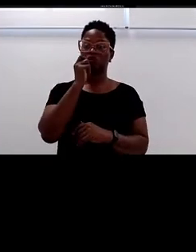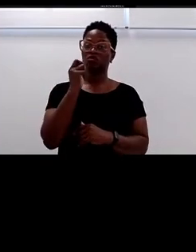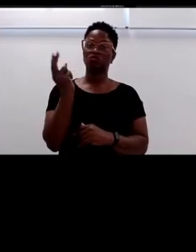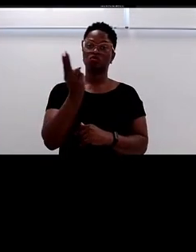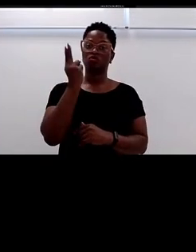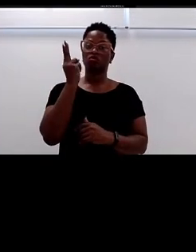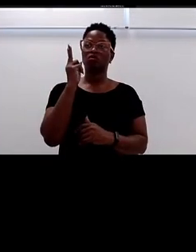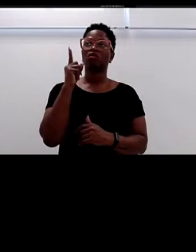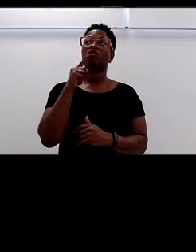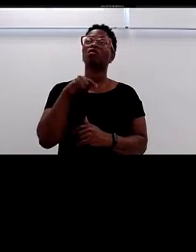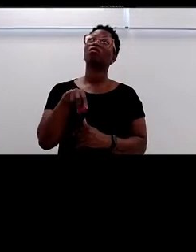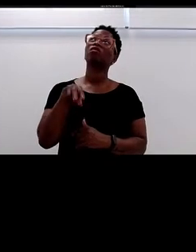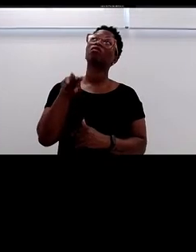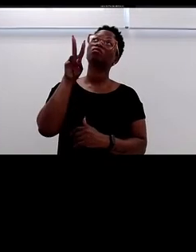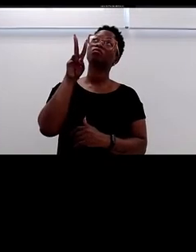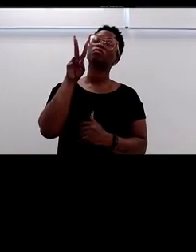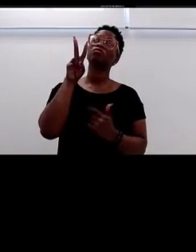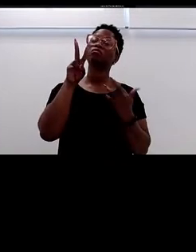cima.